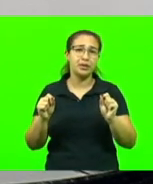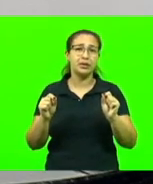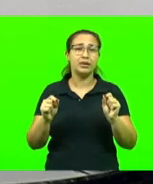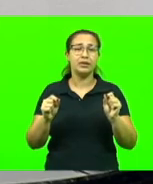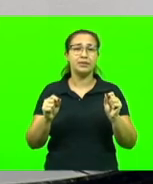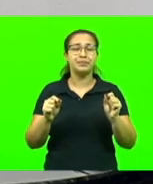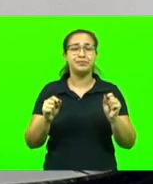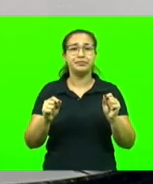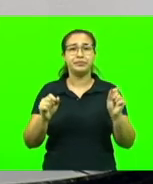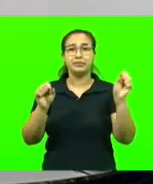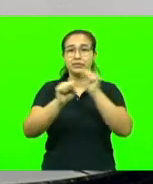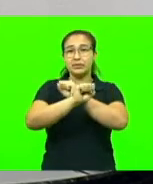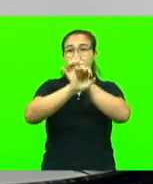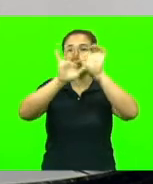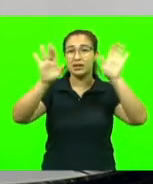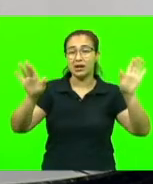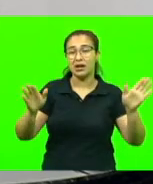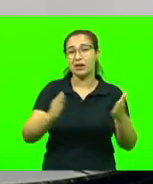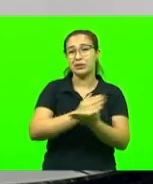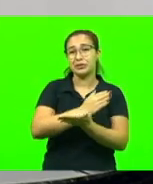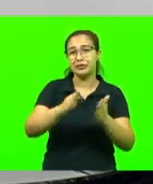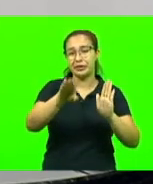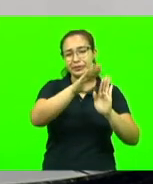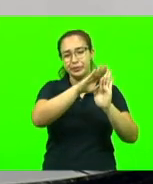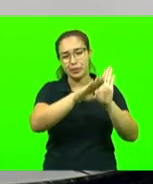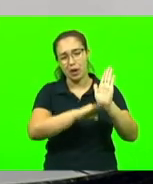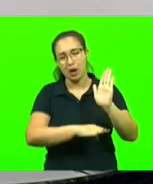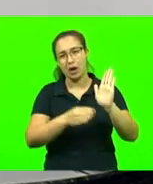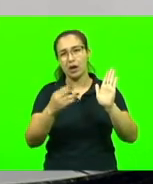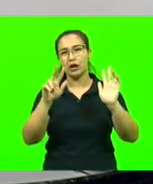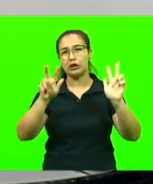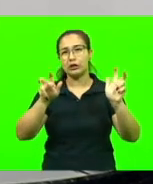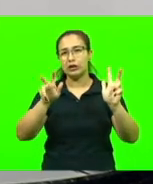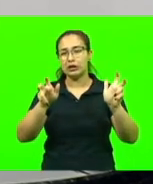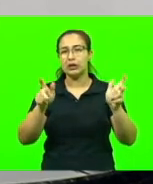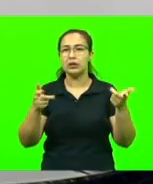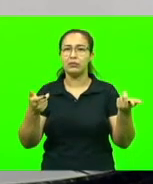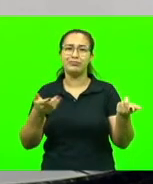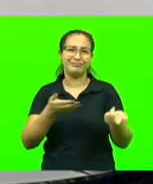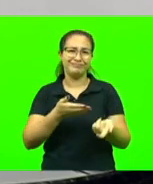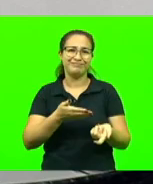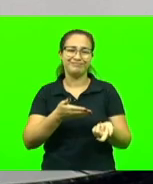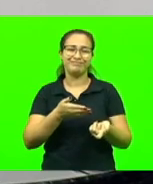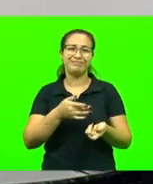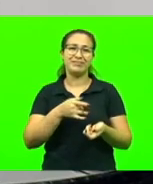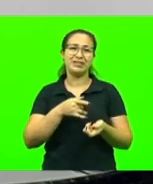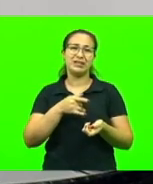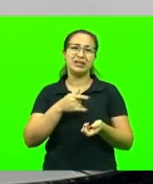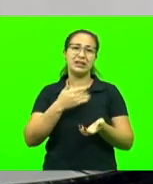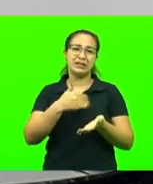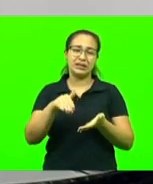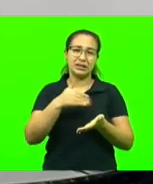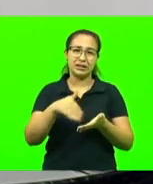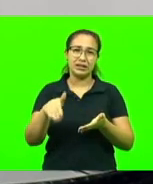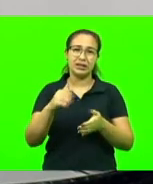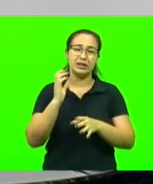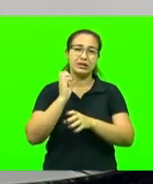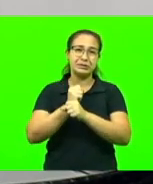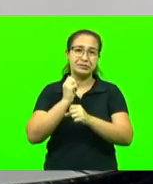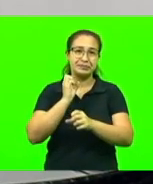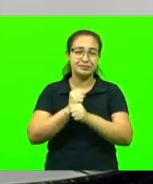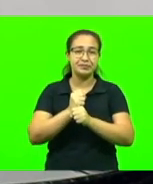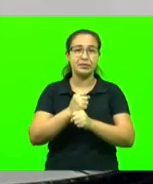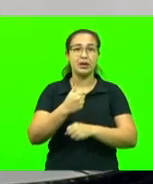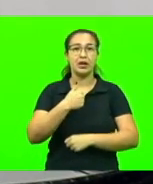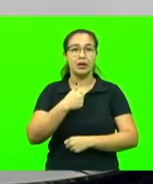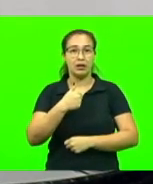visíveis essas pautas, o que acabou trazendo da parte técnica da Secretaria da Fazenda um veto, no qual eu tive